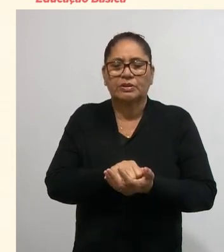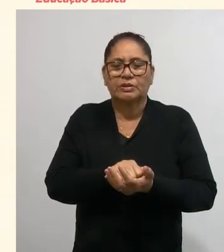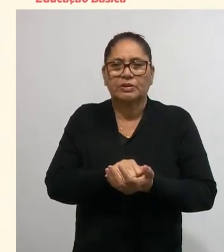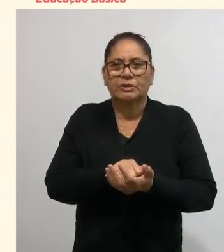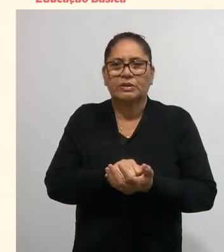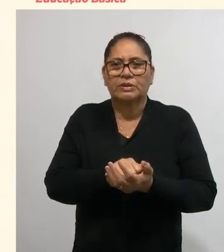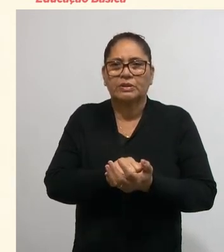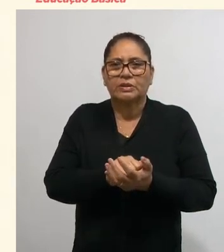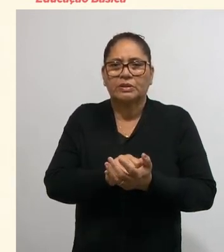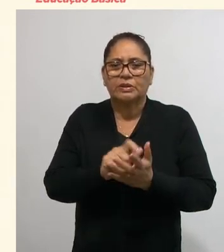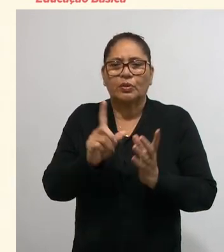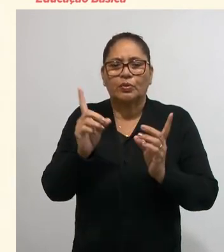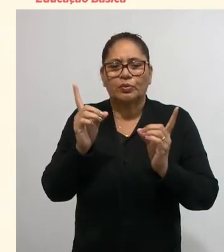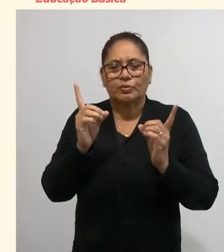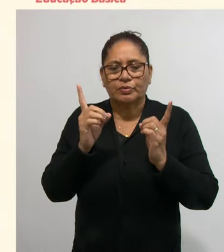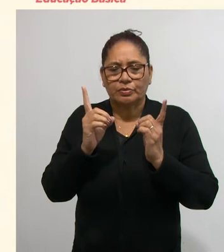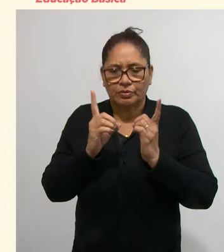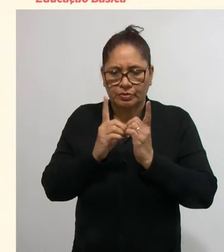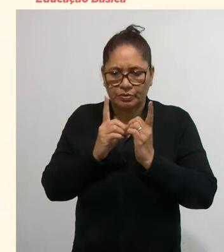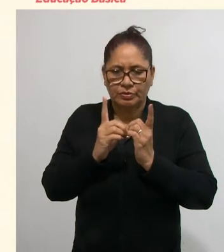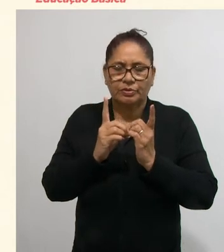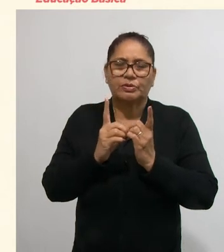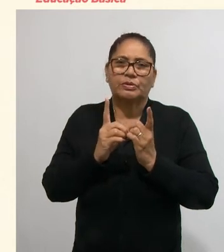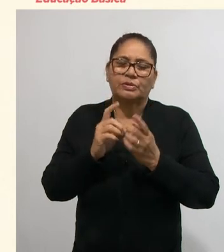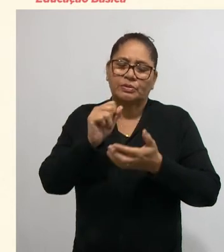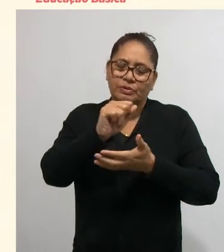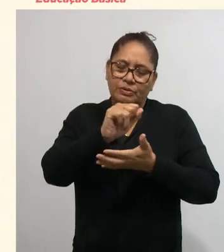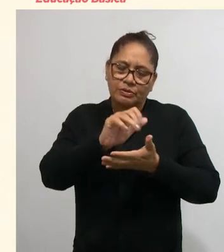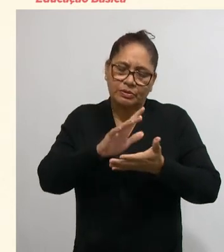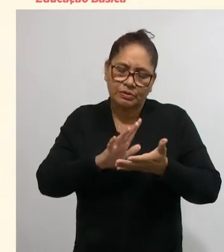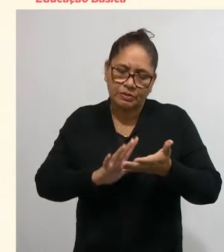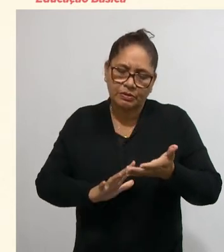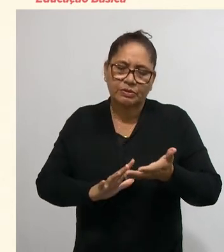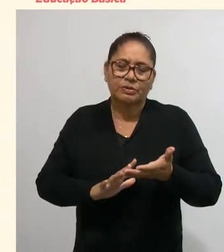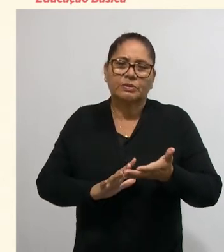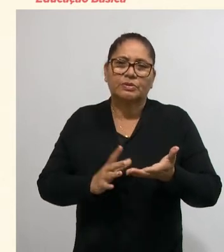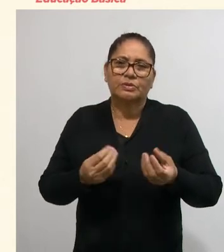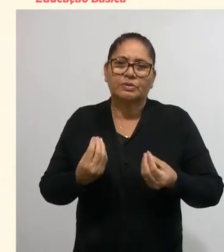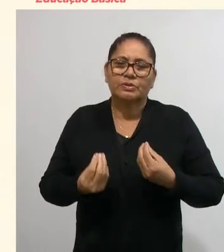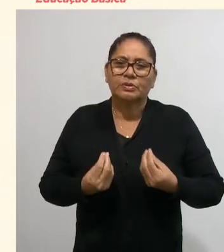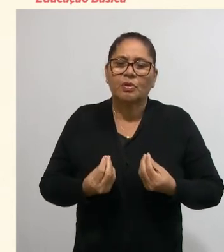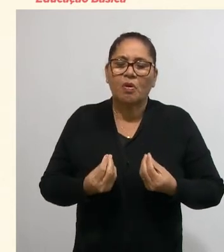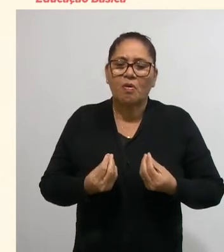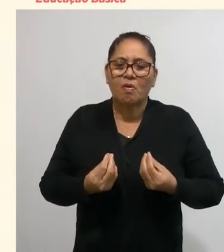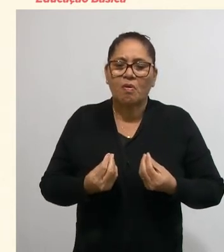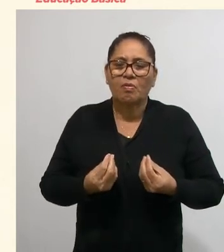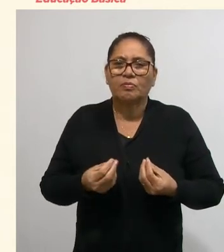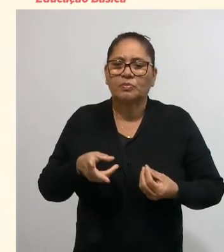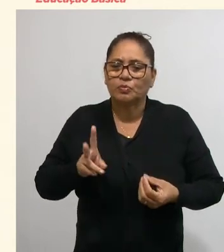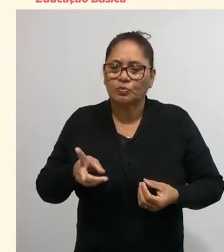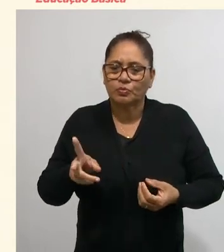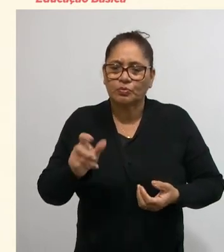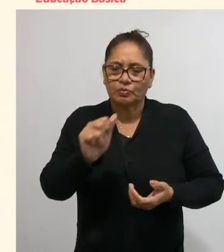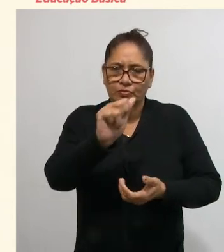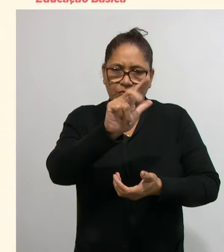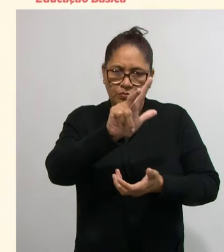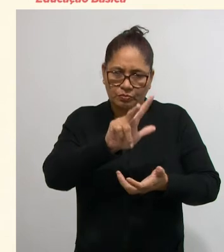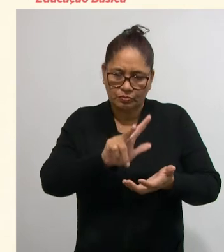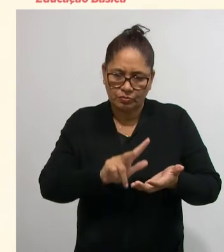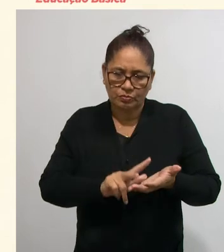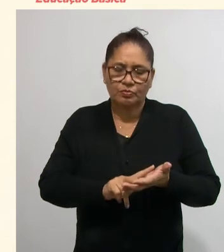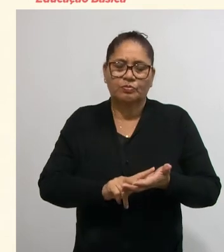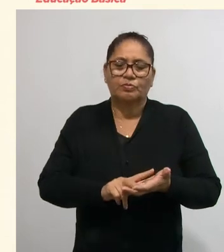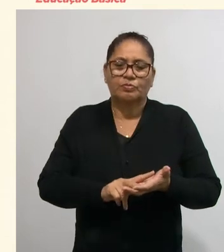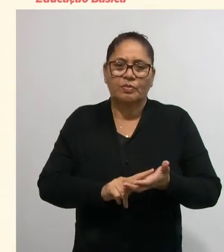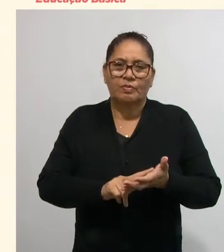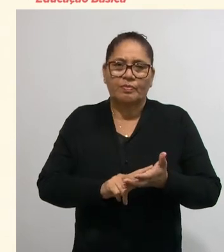aulas síncronas e a realização de atividades e disponibilidades das mesmas no ava Então